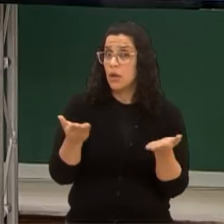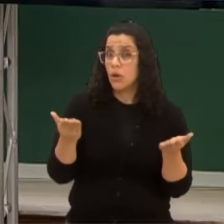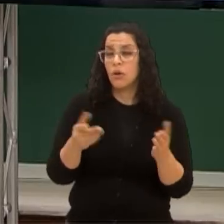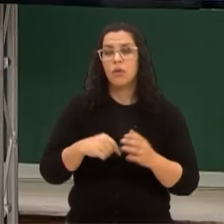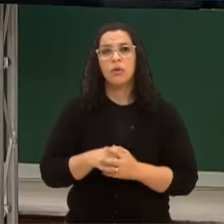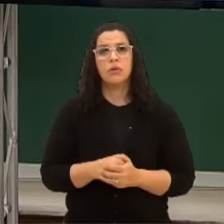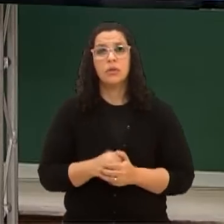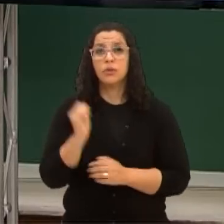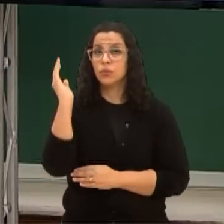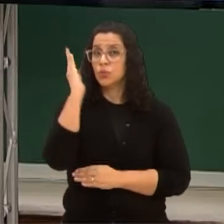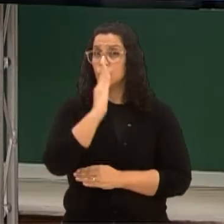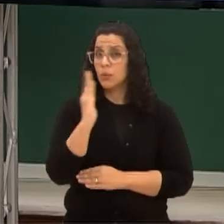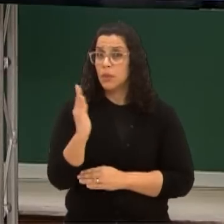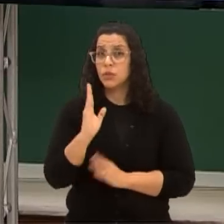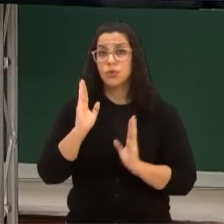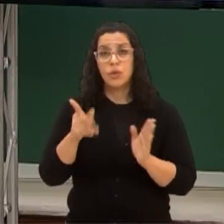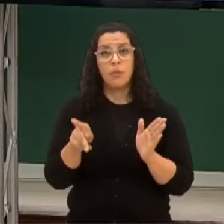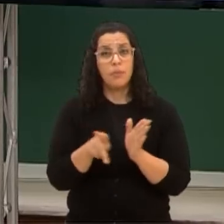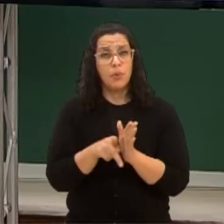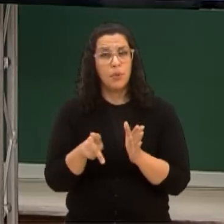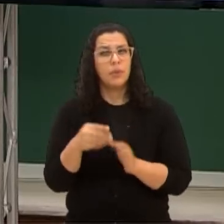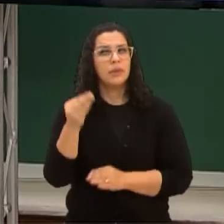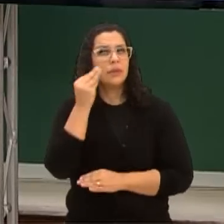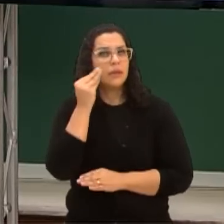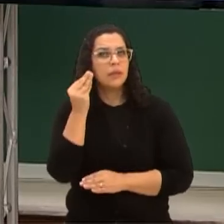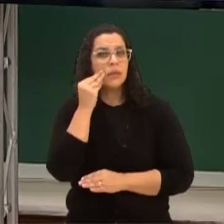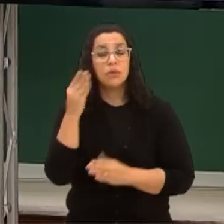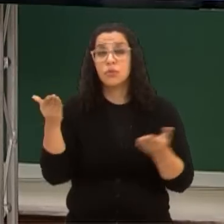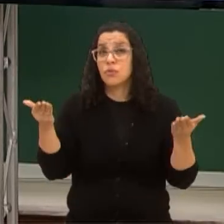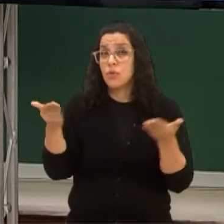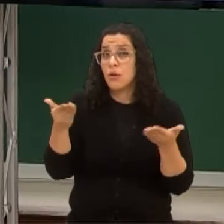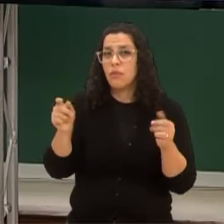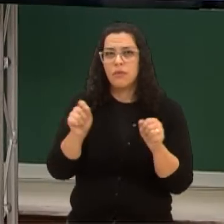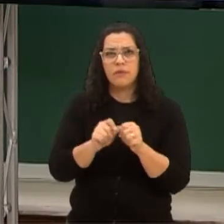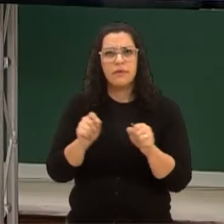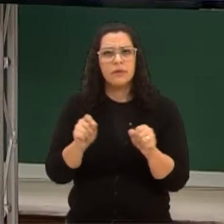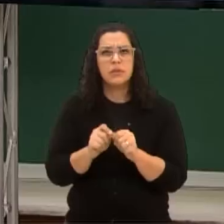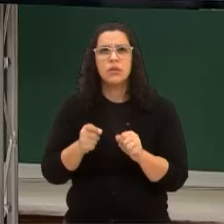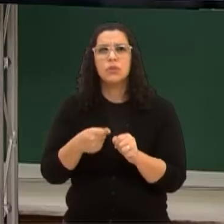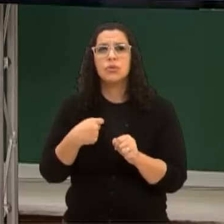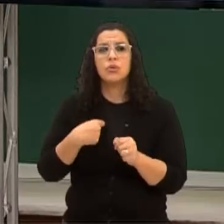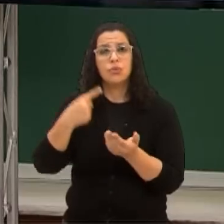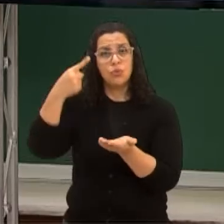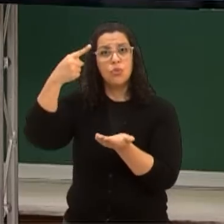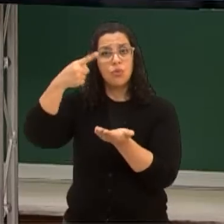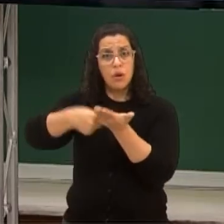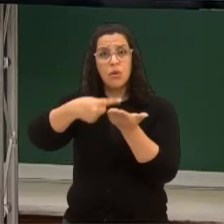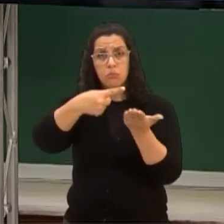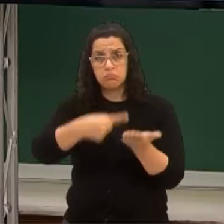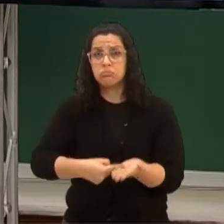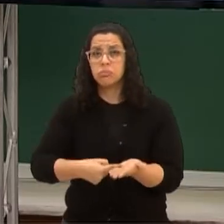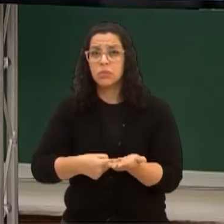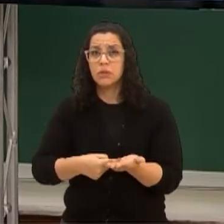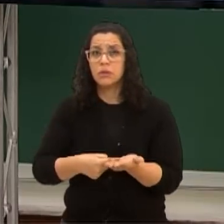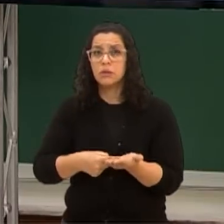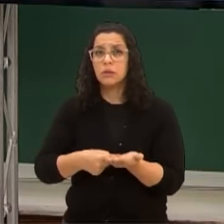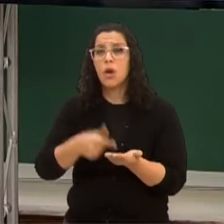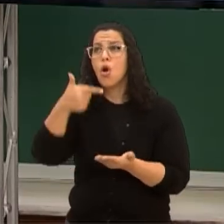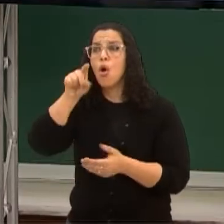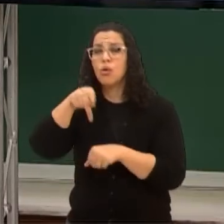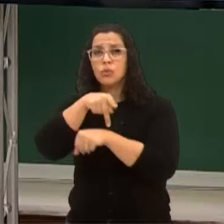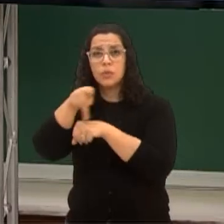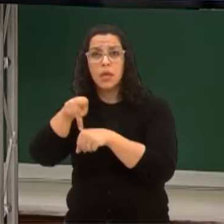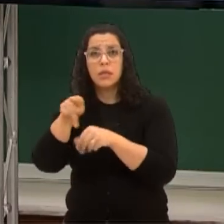Recentemente, o Brasil está aqui fazendo, nesse momento, fechando acordos